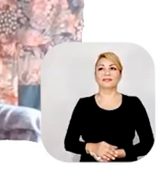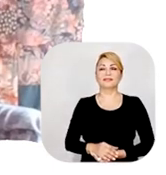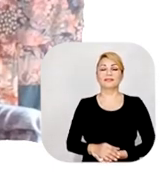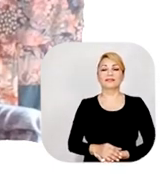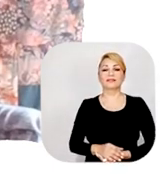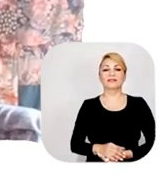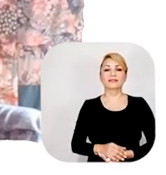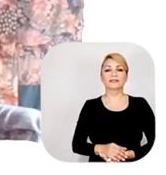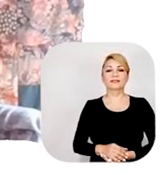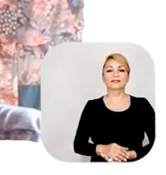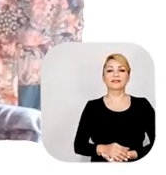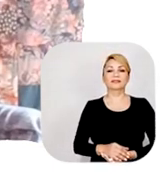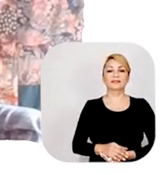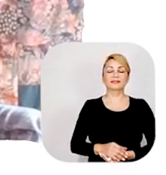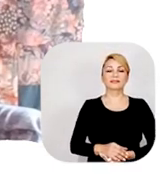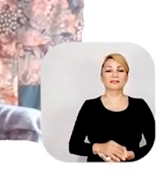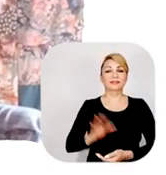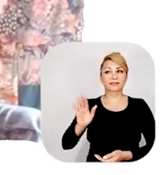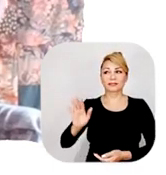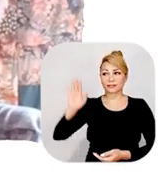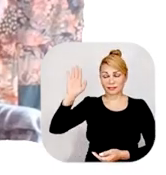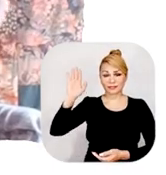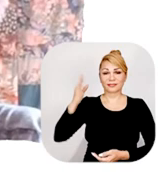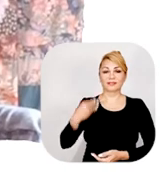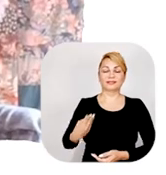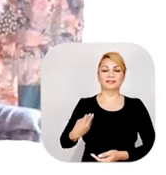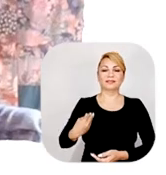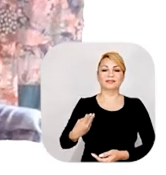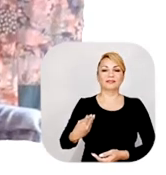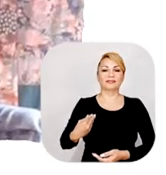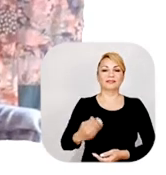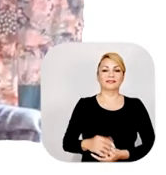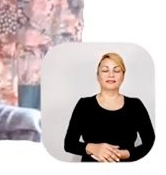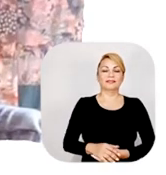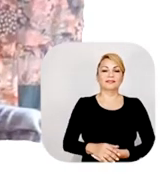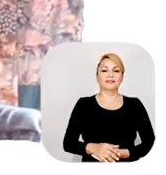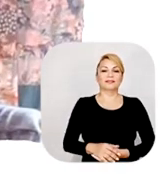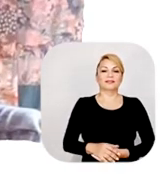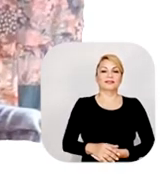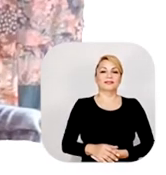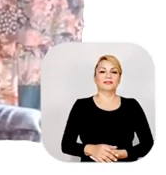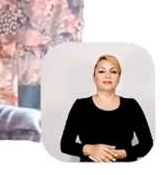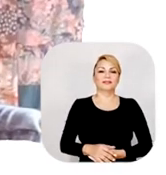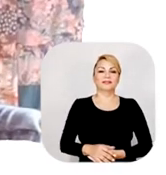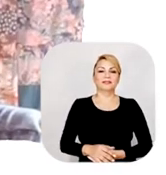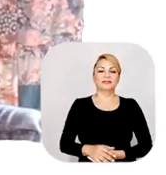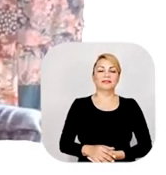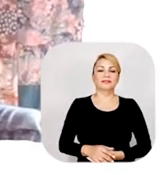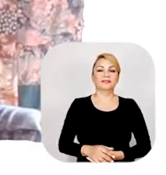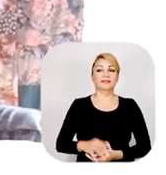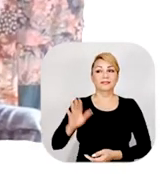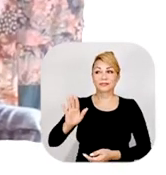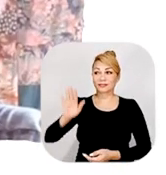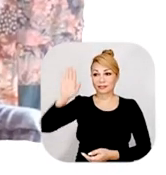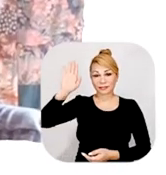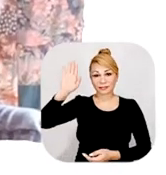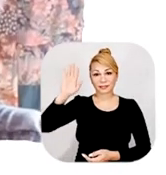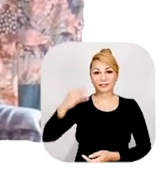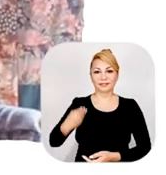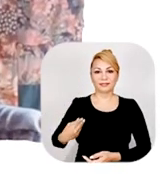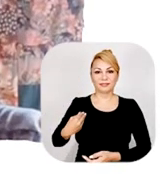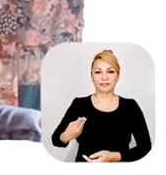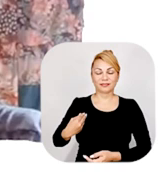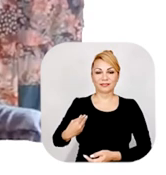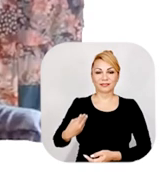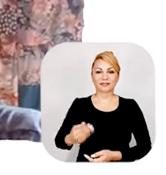Mulu Macurap. Pulu Macurap. Presente. Tamno Guarategaia.